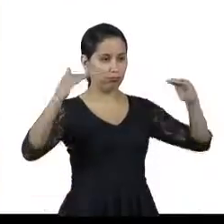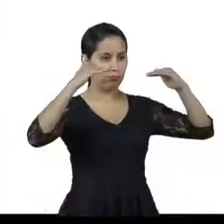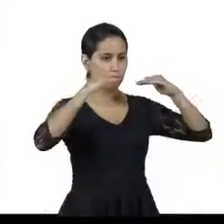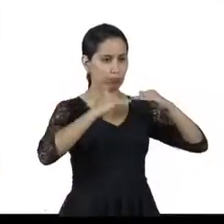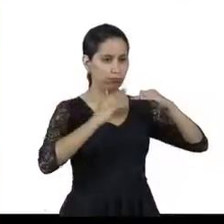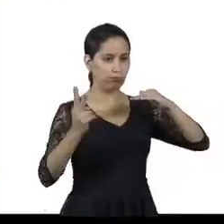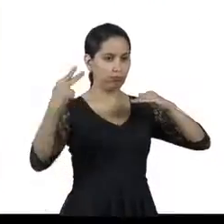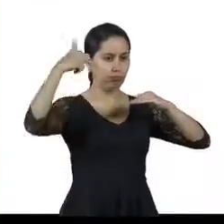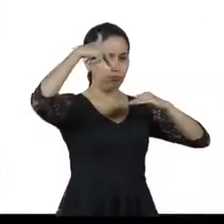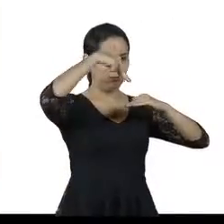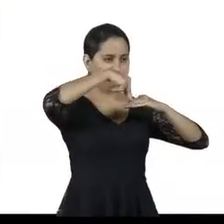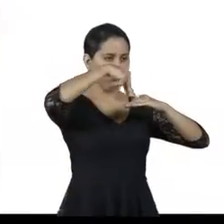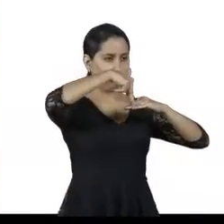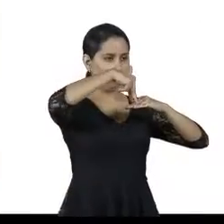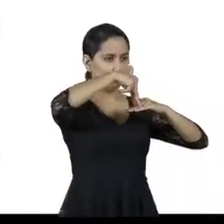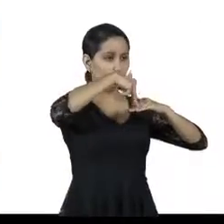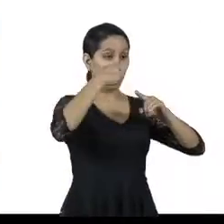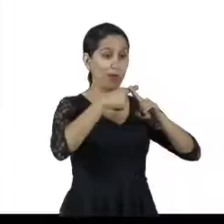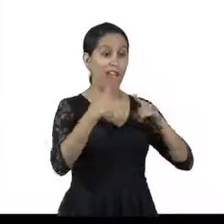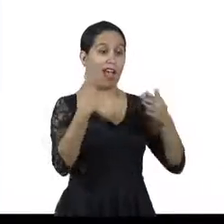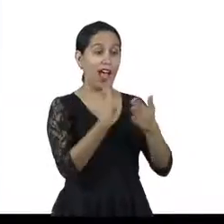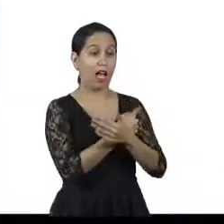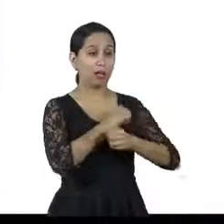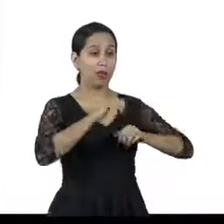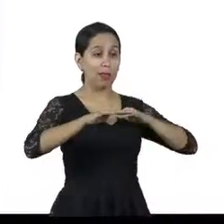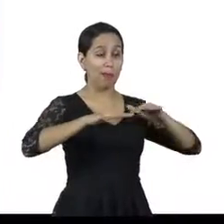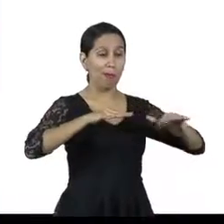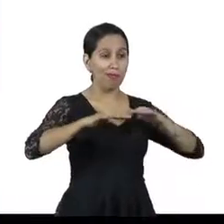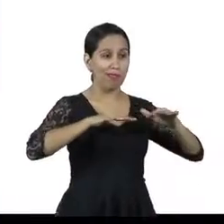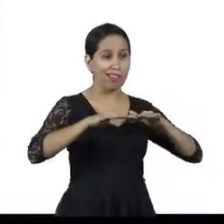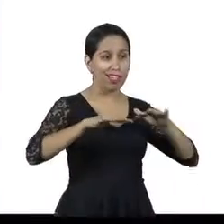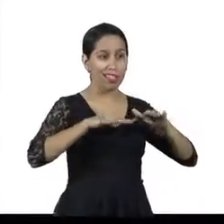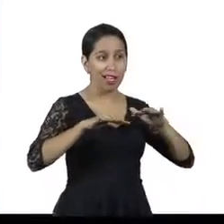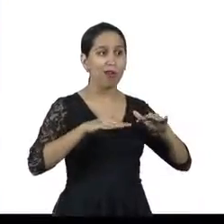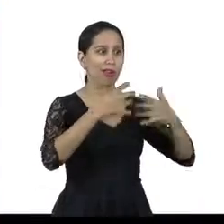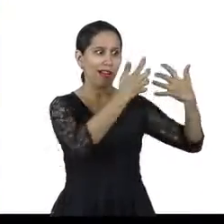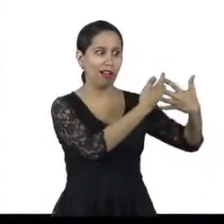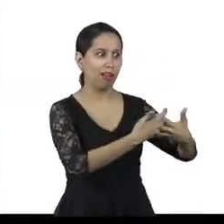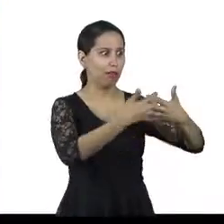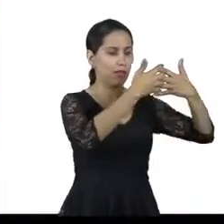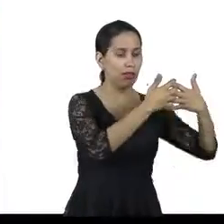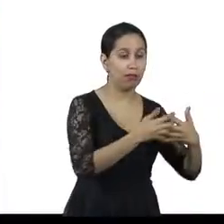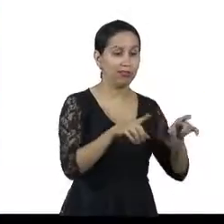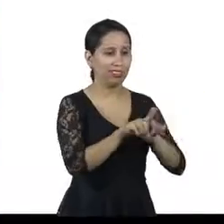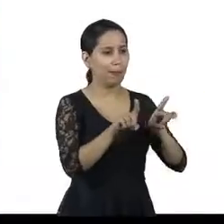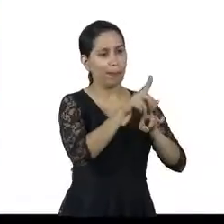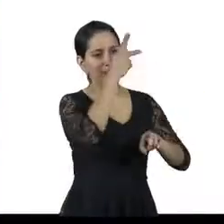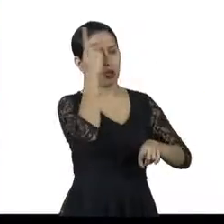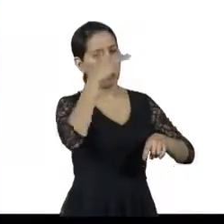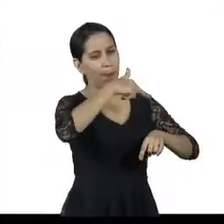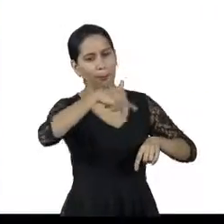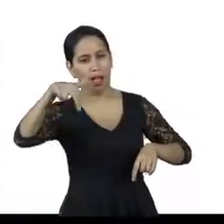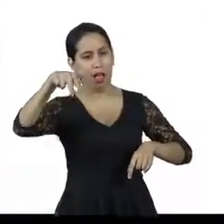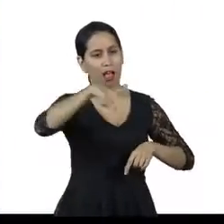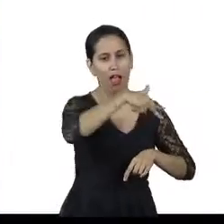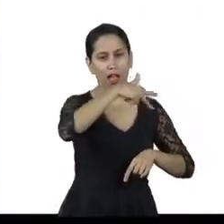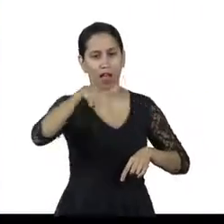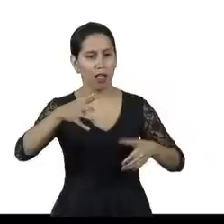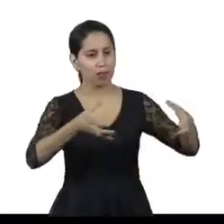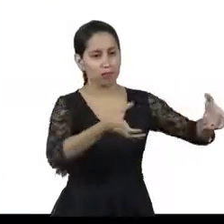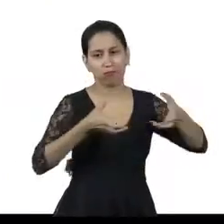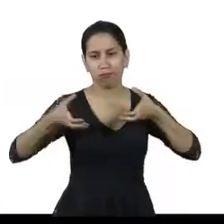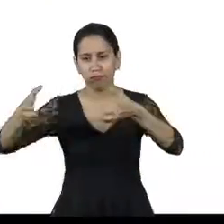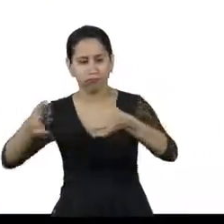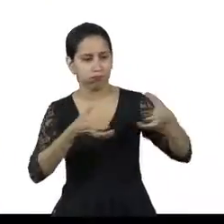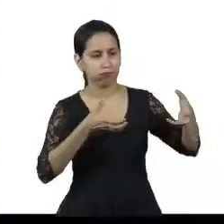fazer a movimentação durante a descarga da gaiola para a esteira. Caminhão carregado de aves. Os animais que saem da granja e vêm